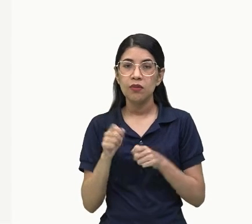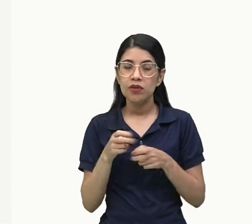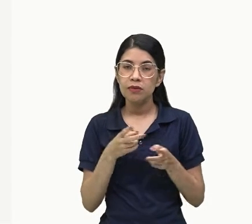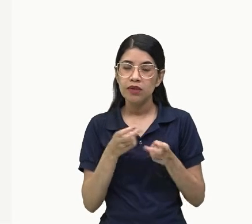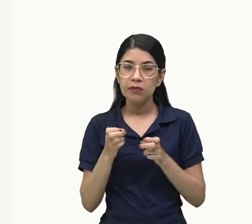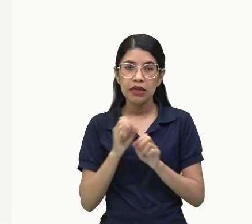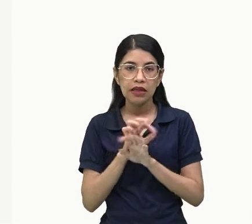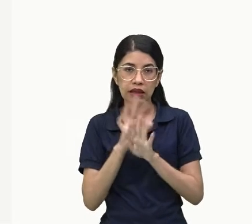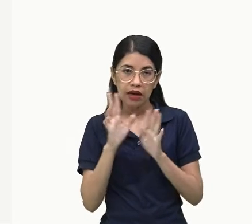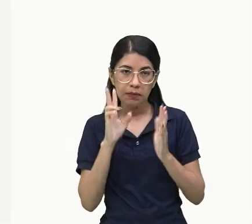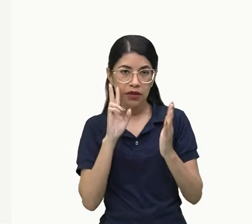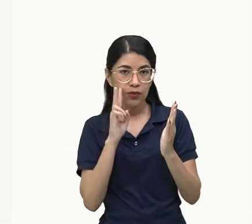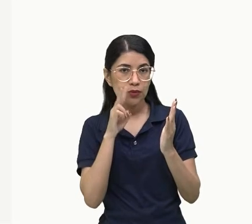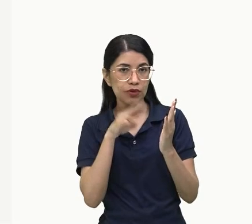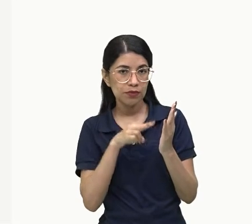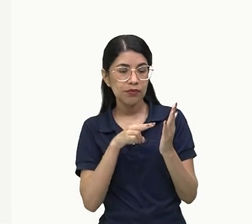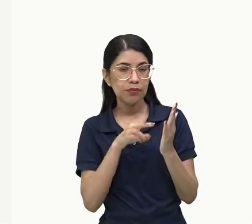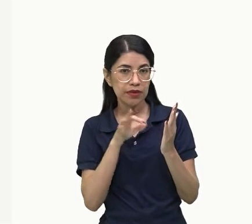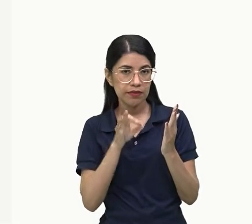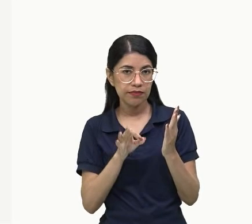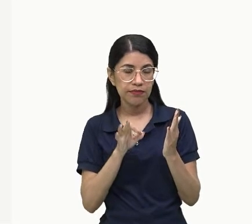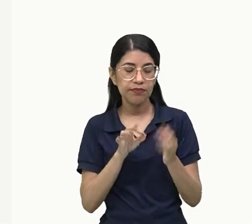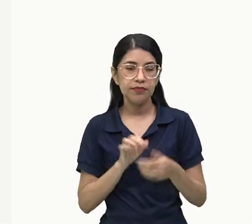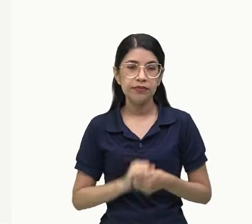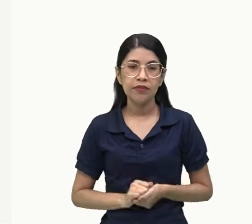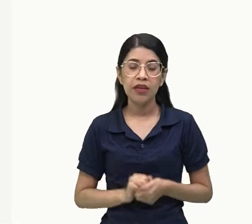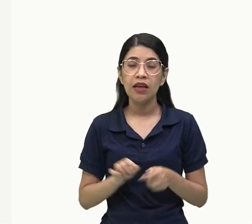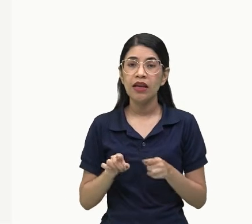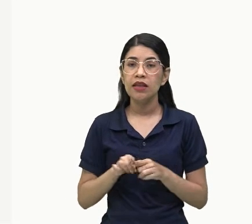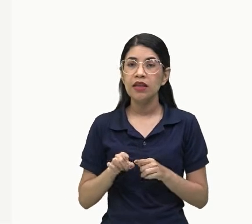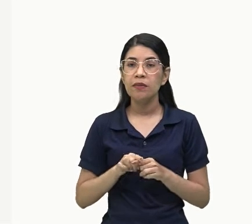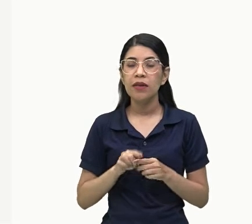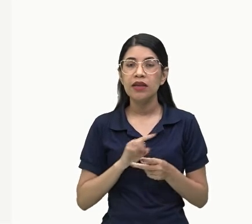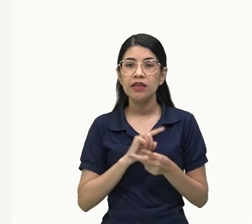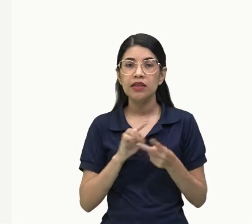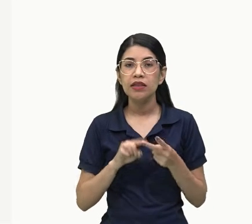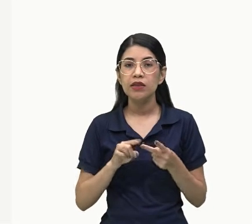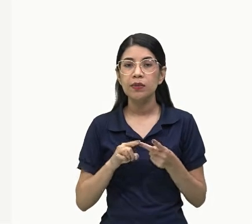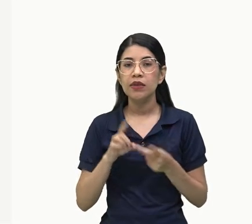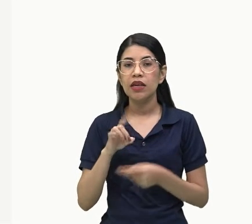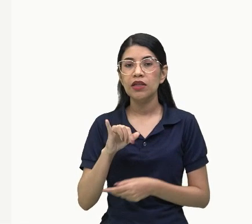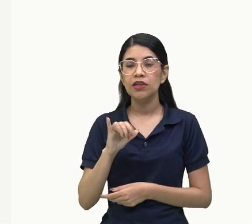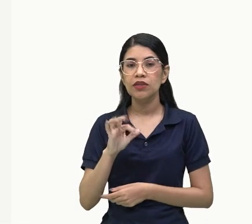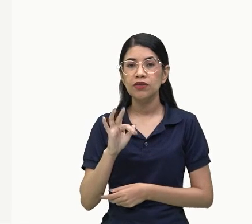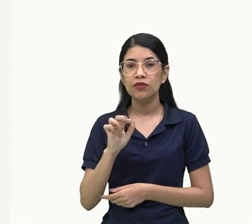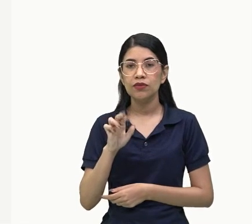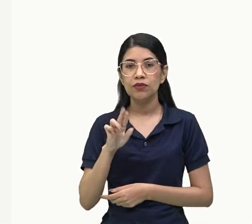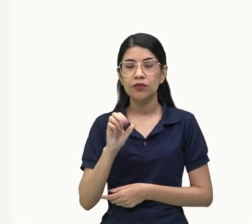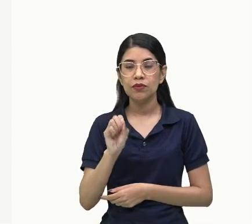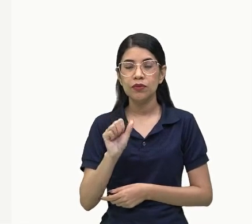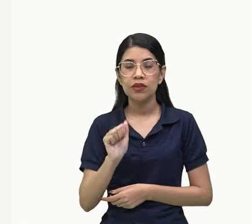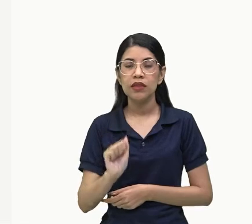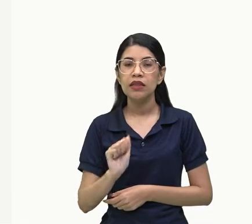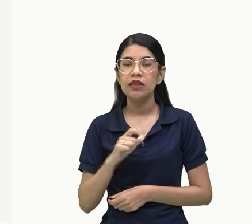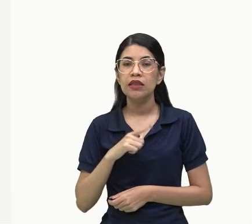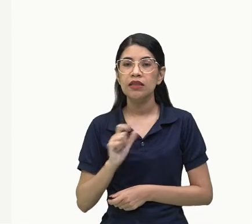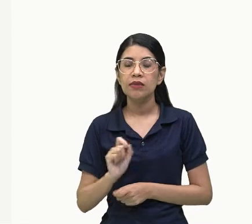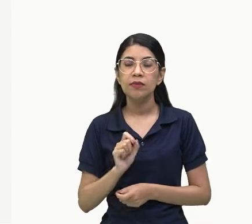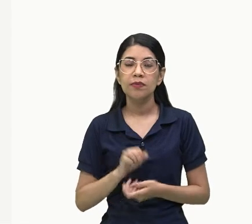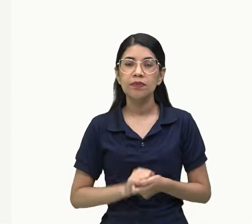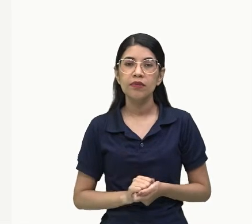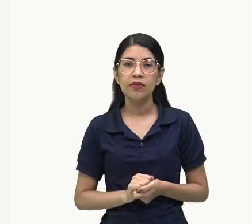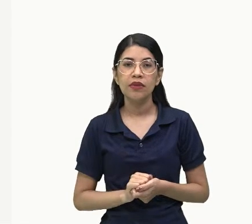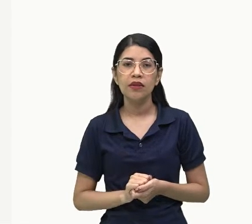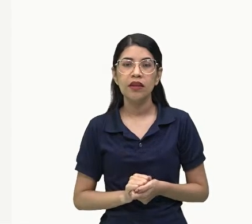ver através do espelho de forma nítida. Tem também a reflexão difusa. É quando eu tenho uma